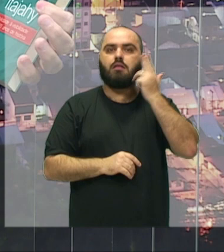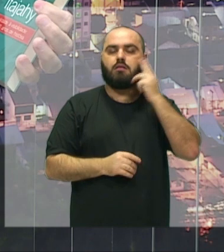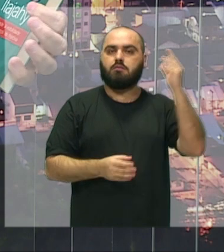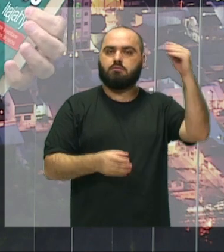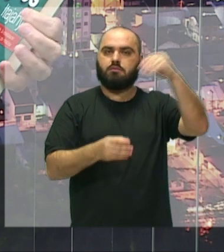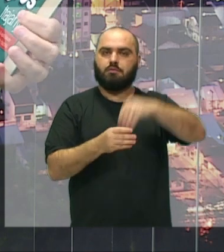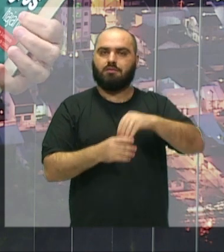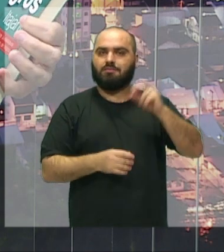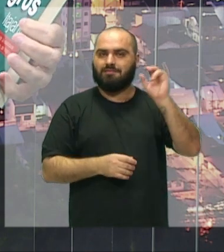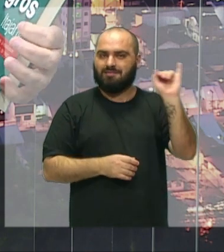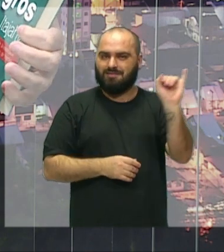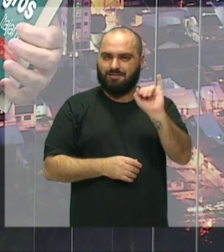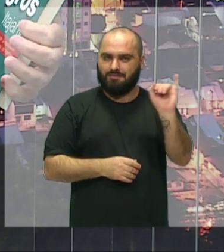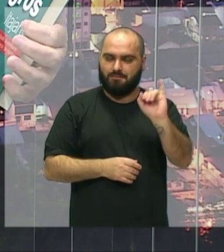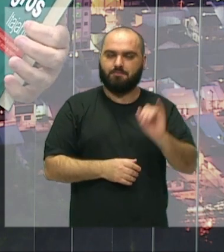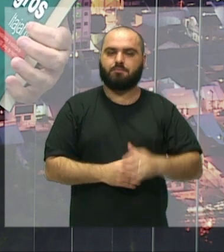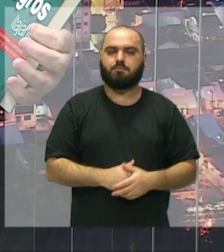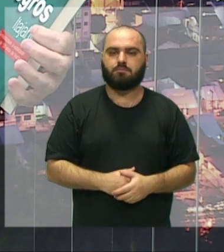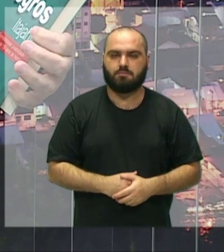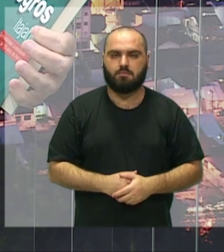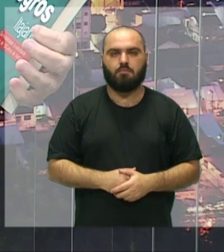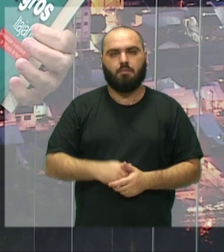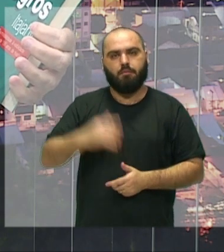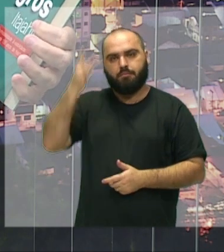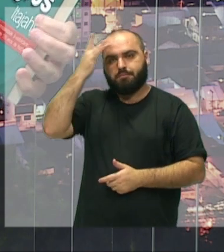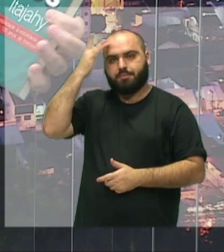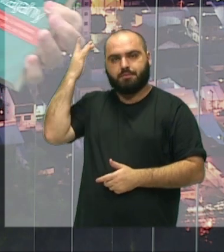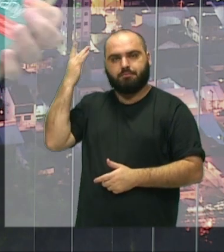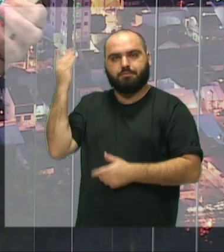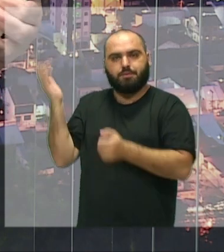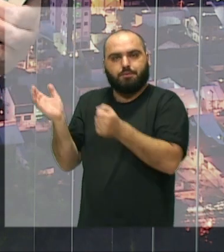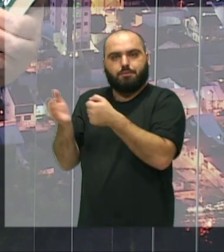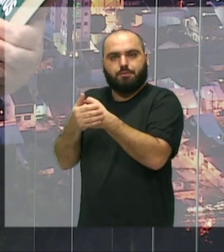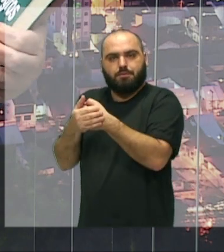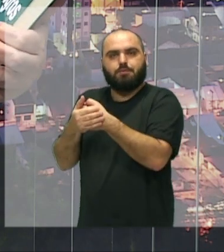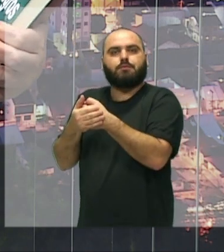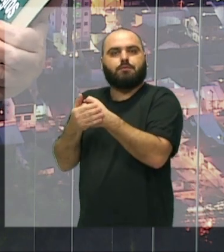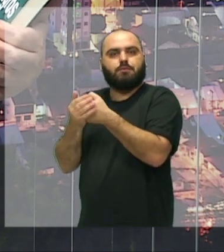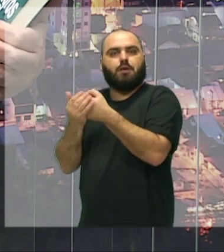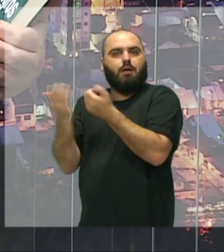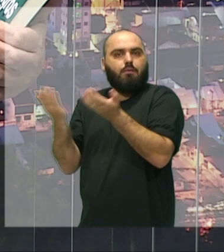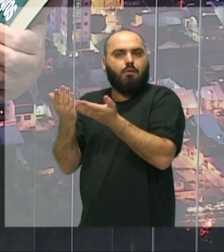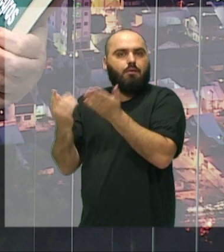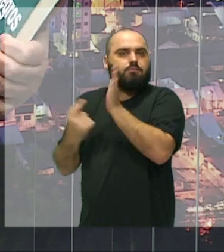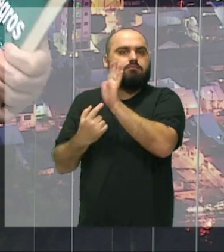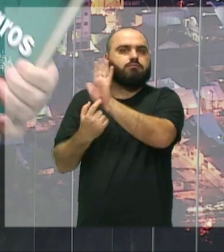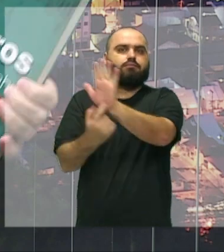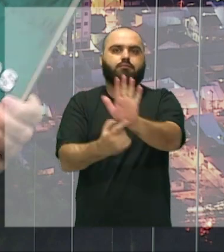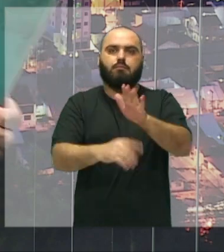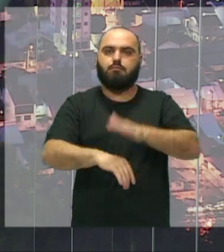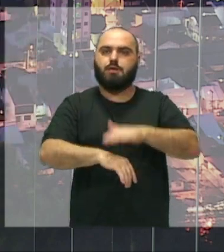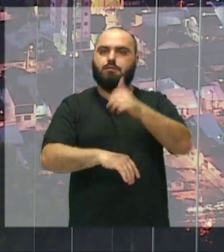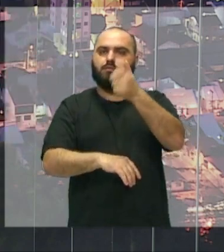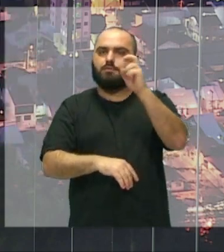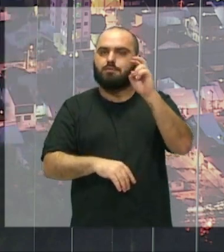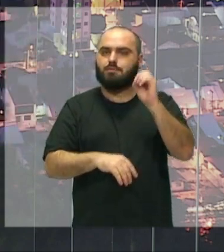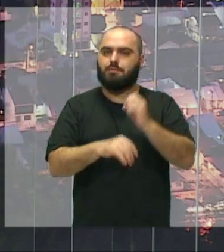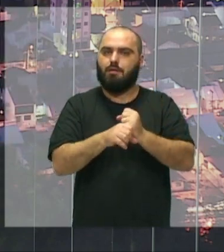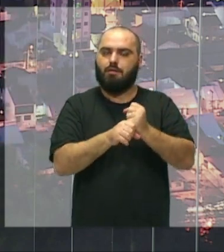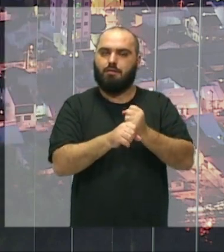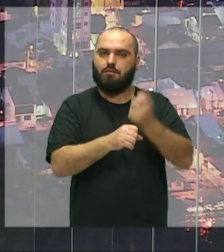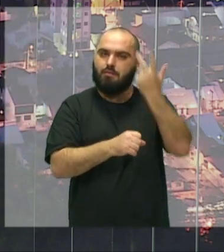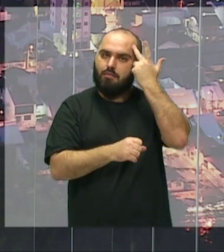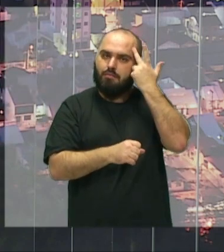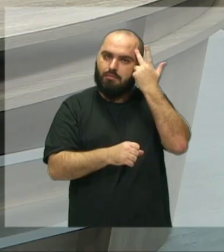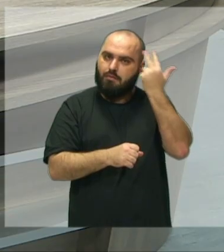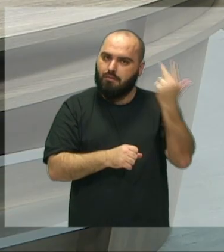Itajaí, né? Da invisibilidade à visibilidade, mais de 150 anos de história. E eu gostaria